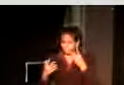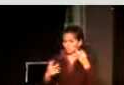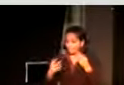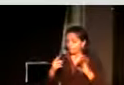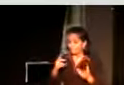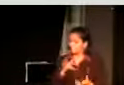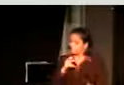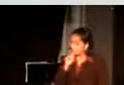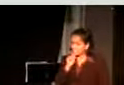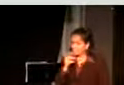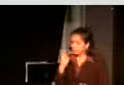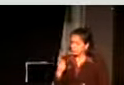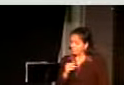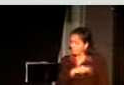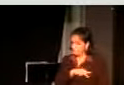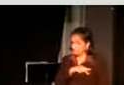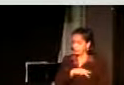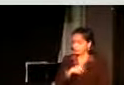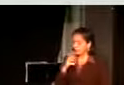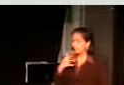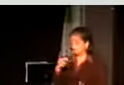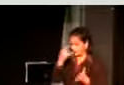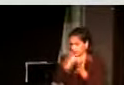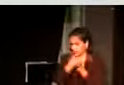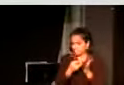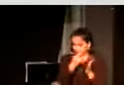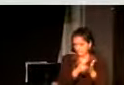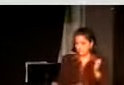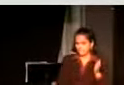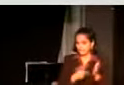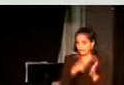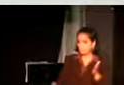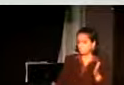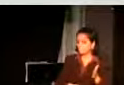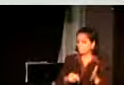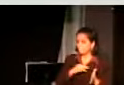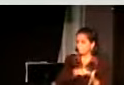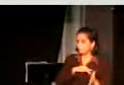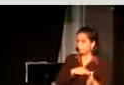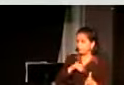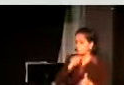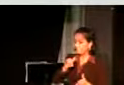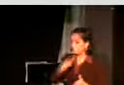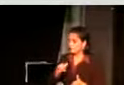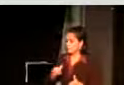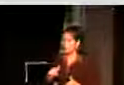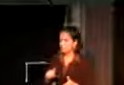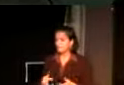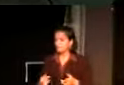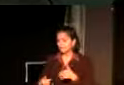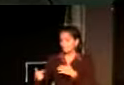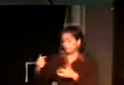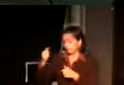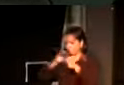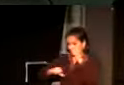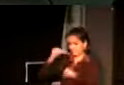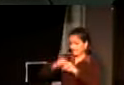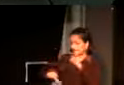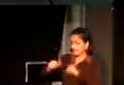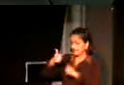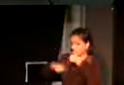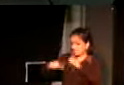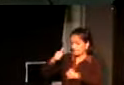um grande exemplo para nós veja esse texto de romano 7:18 ele declarando sobre si mesmo aí ele não está